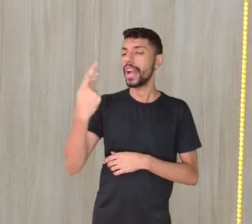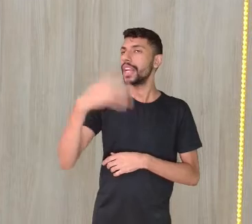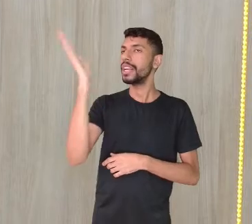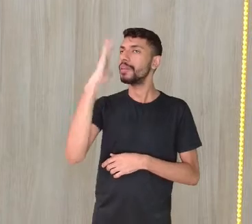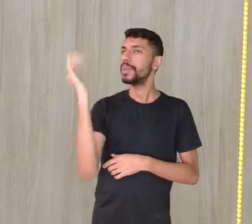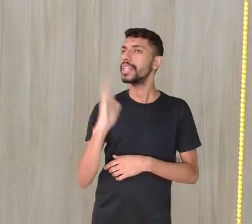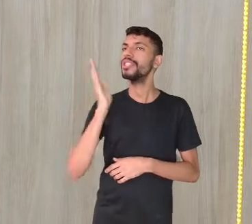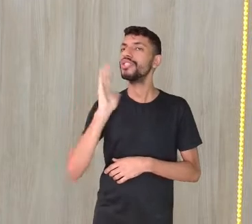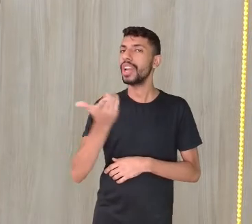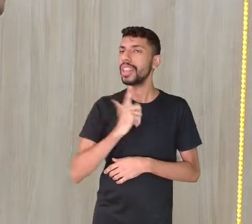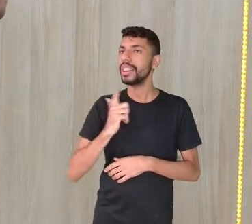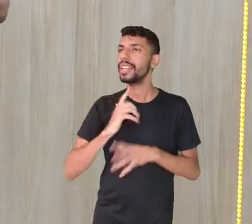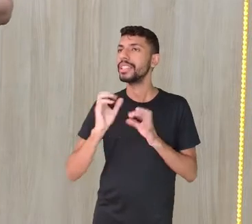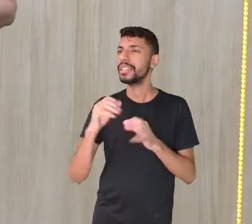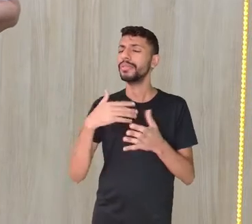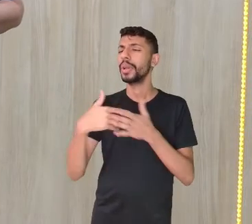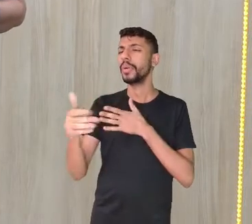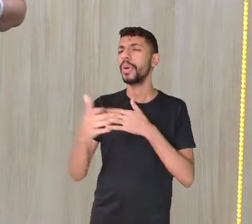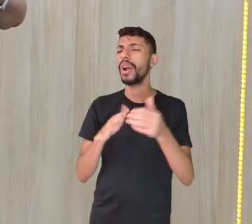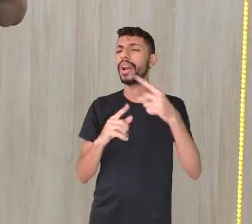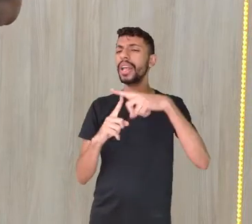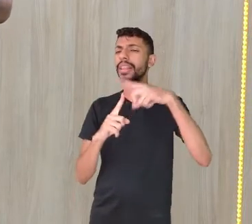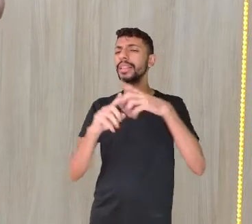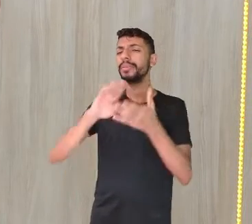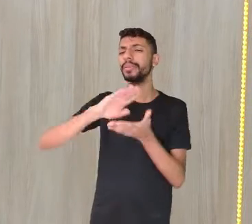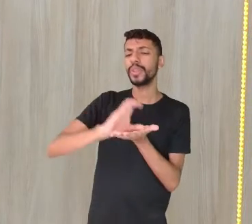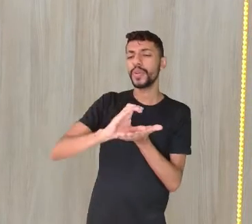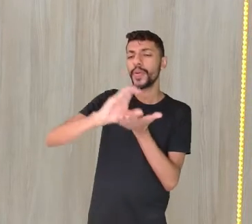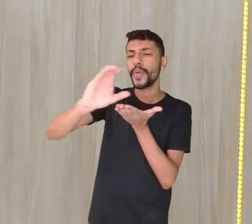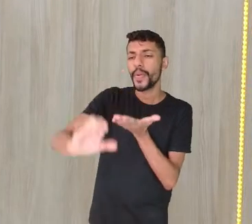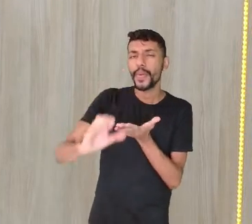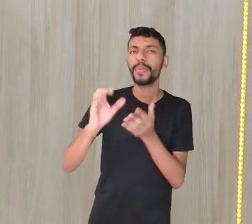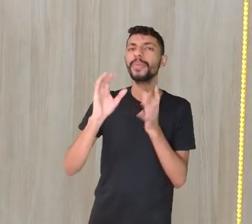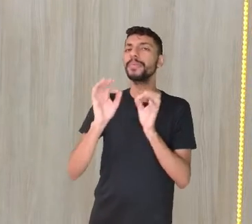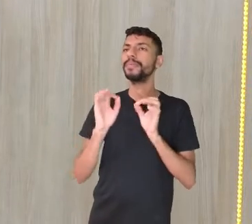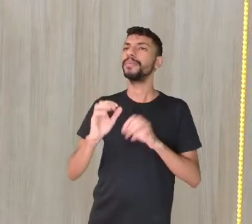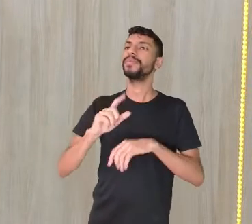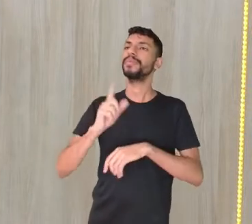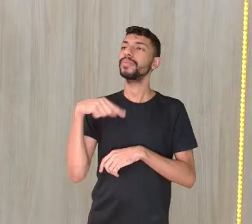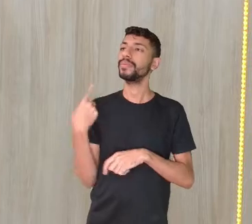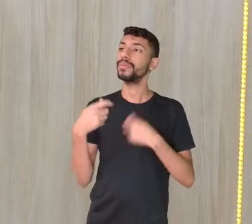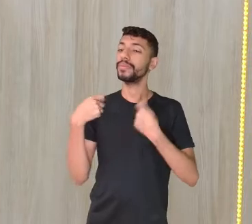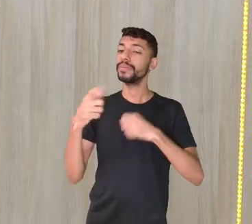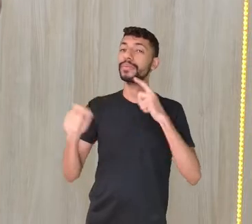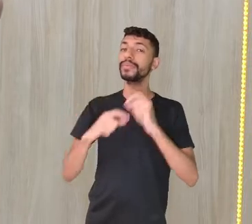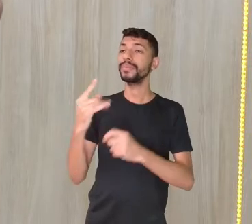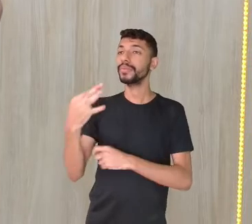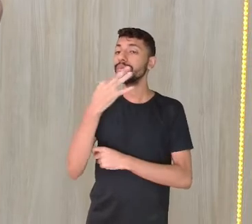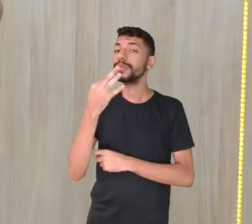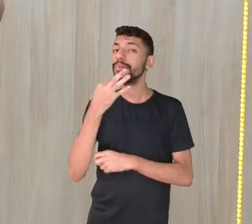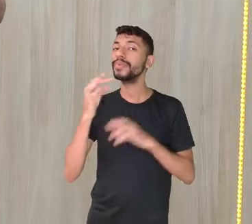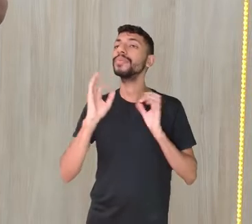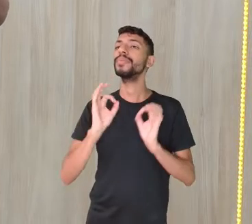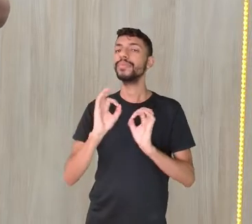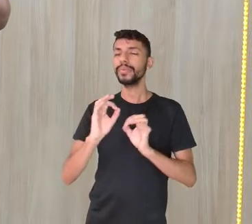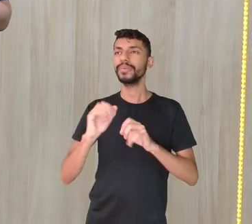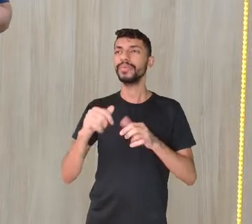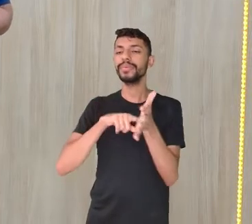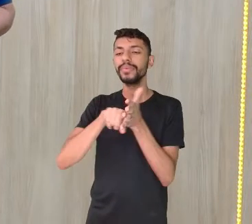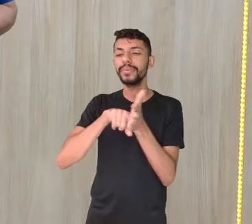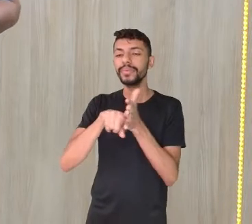E quero dizer a vocês que qualquer tipo de investimento, qualquer tipo de aplicação, é preciso a gente conhecer,